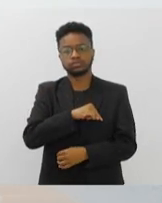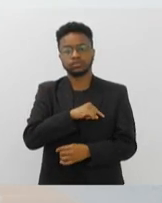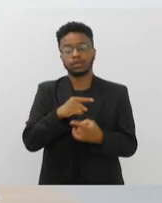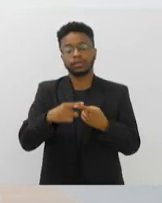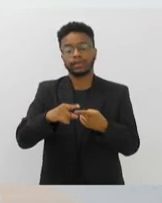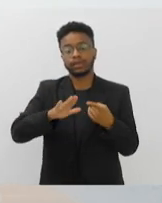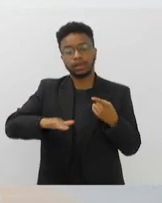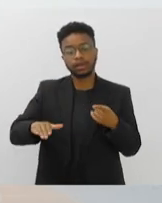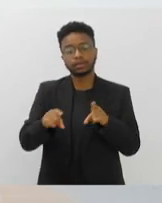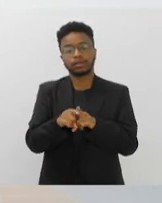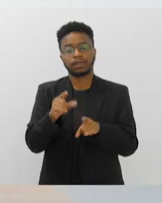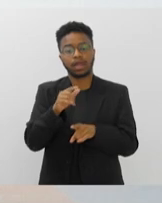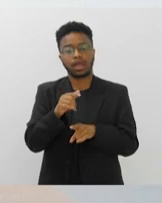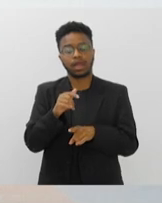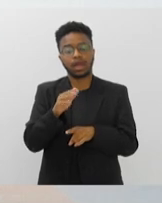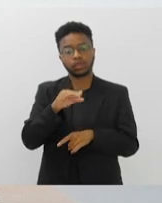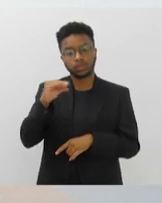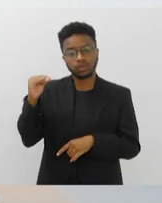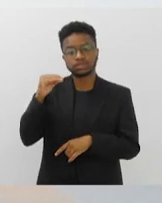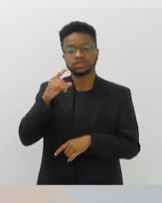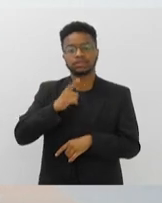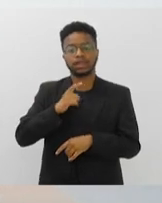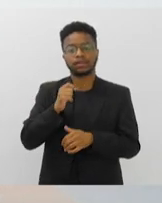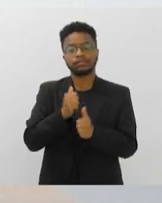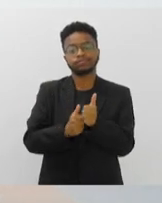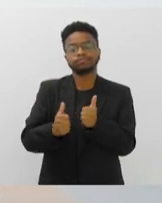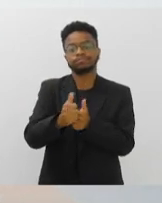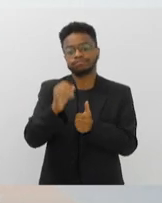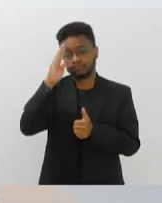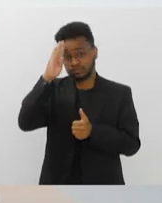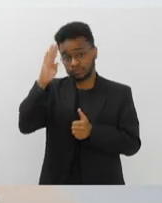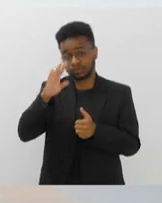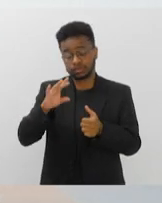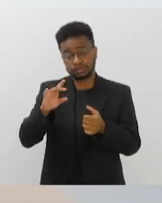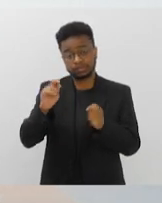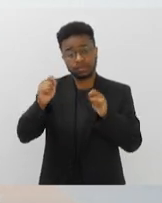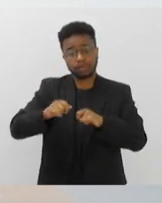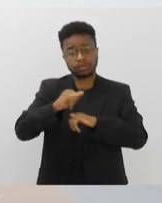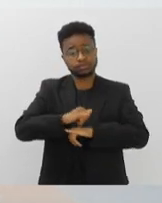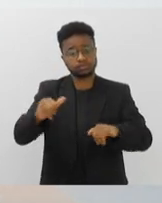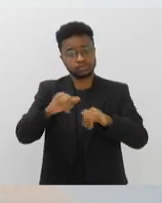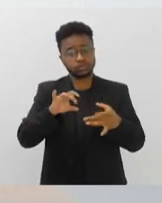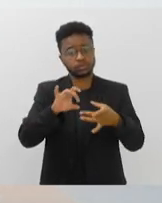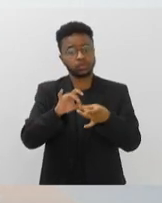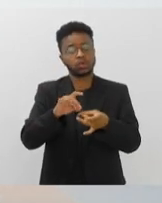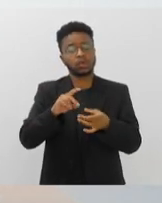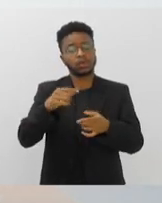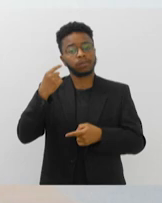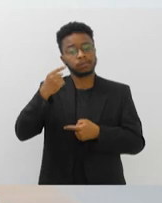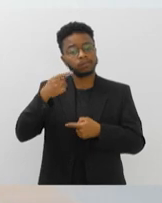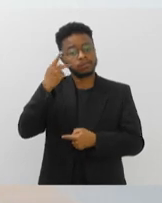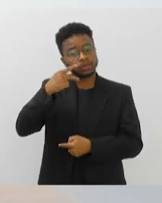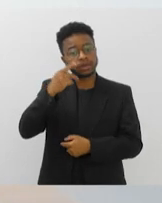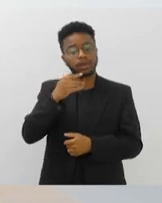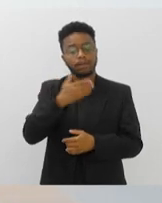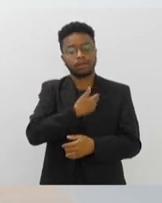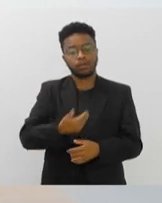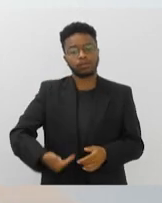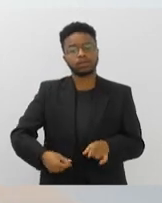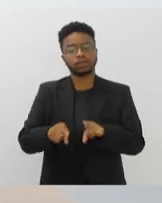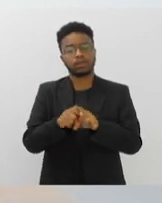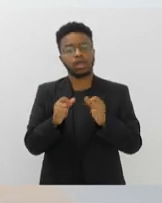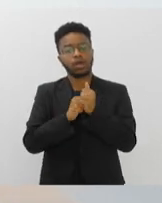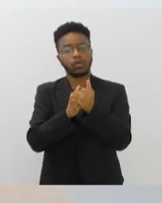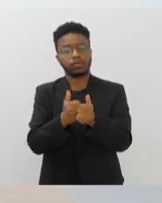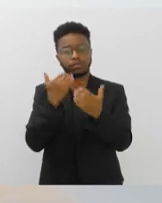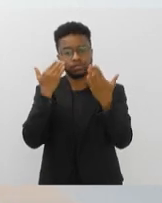e adolescente essa prioridade absoluta seja traduzida nas políticas públicas inclusive acompanhamento psicológico além da